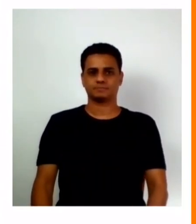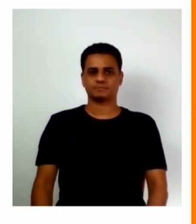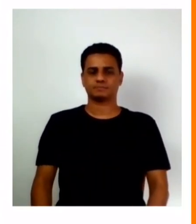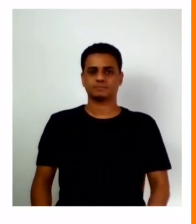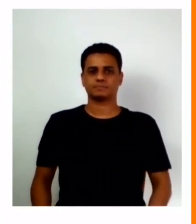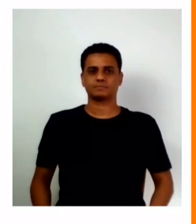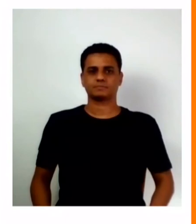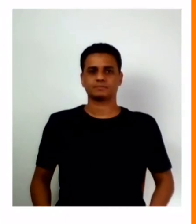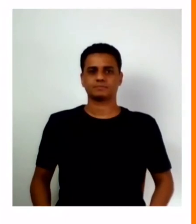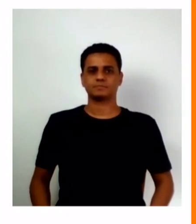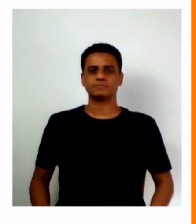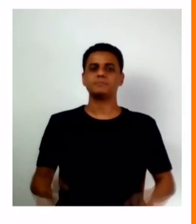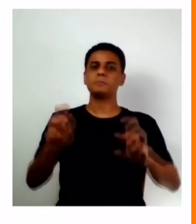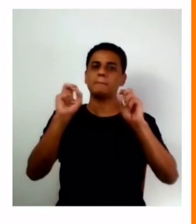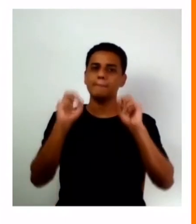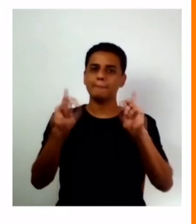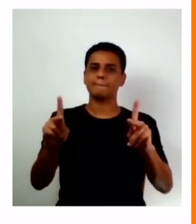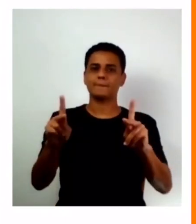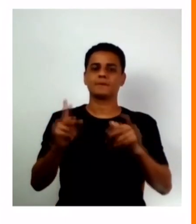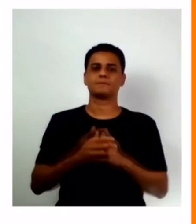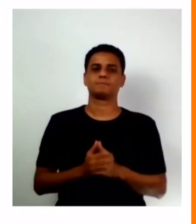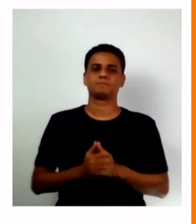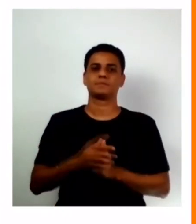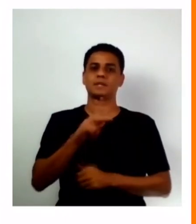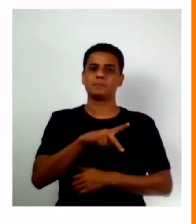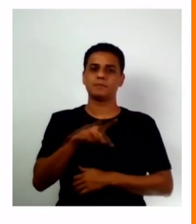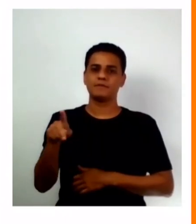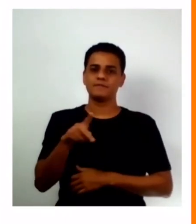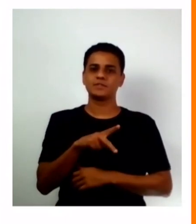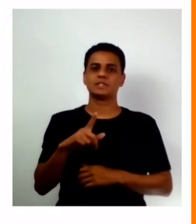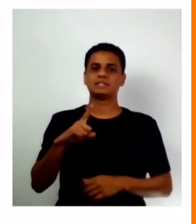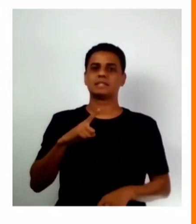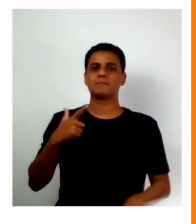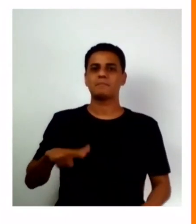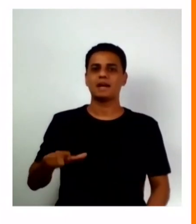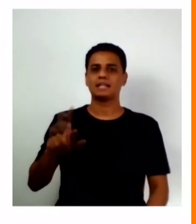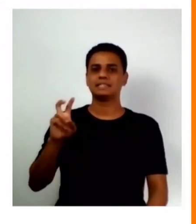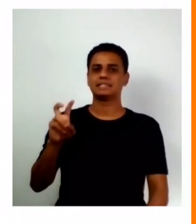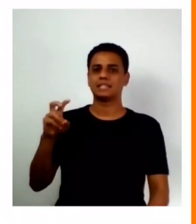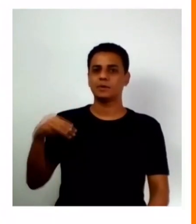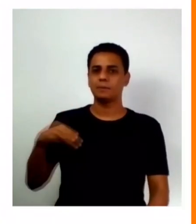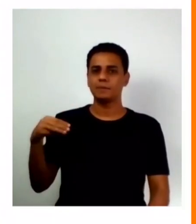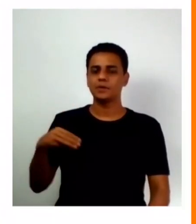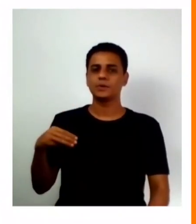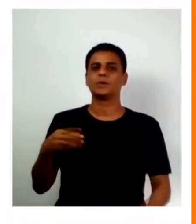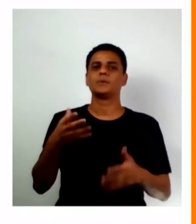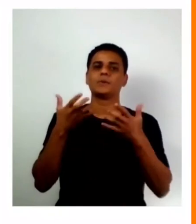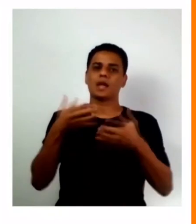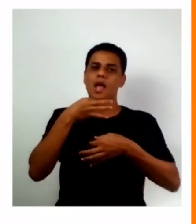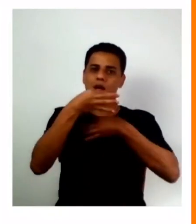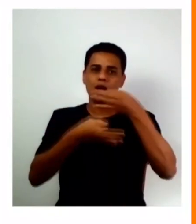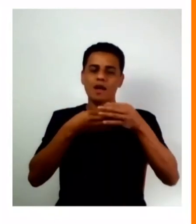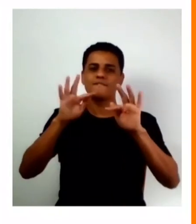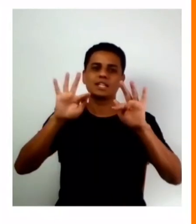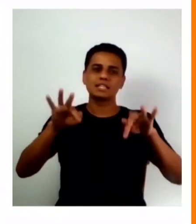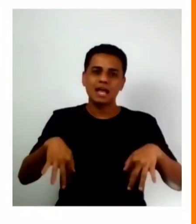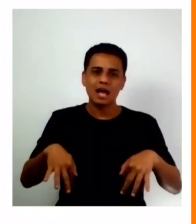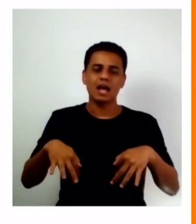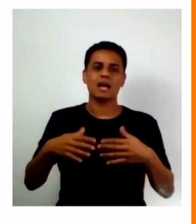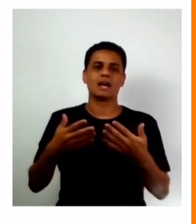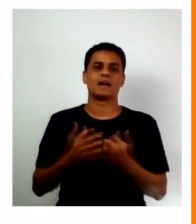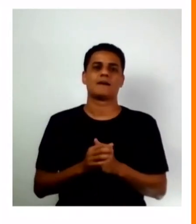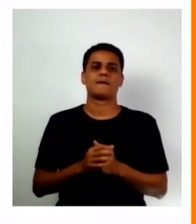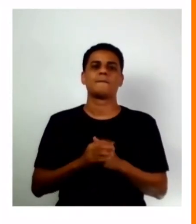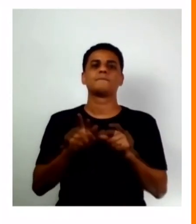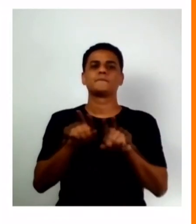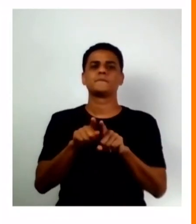Ok, professor, temos mais cinco minutinhos se você quiser fazer umas considerações finais, eu só queria também